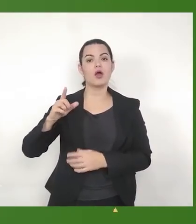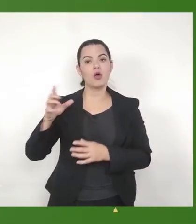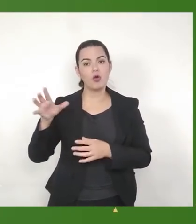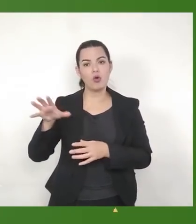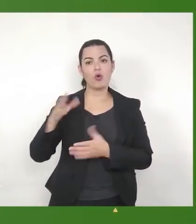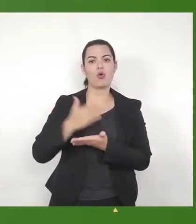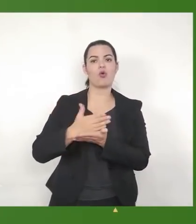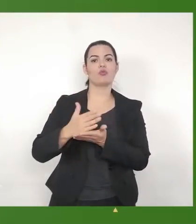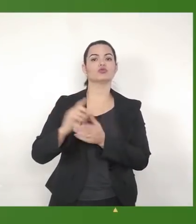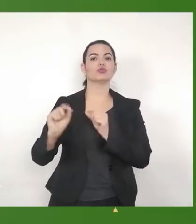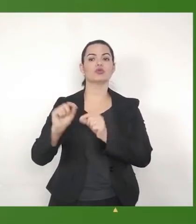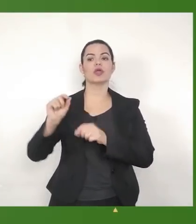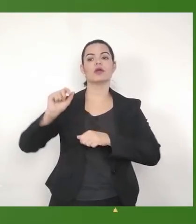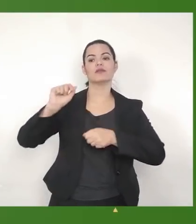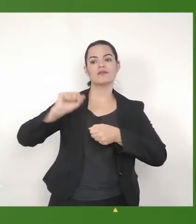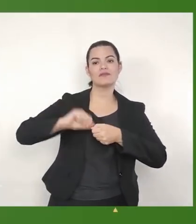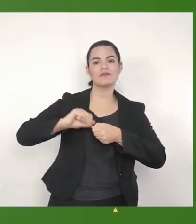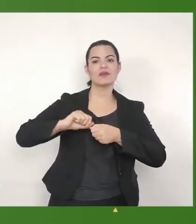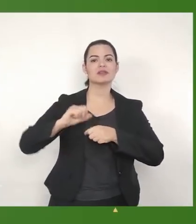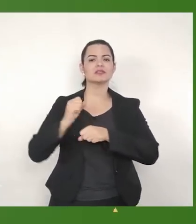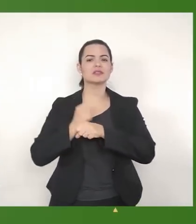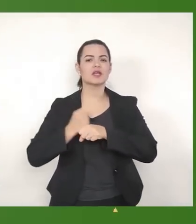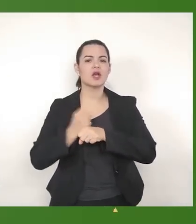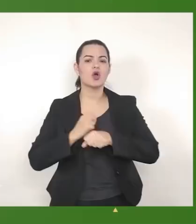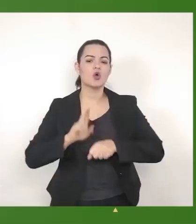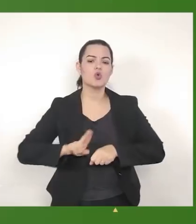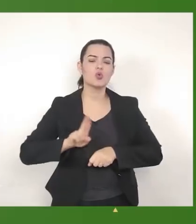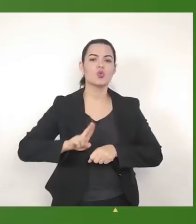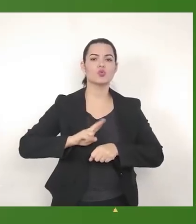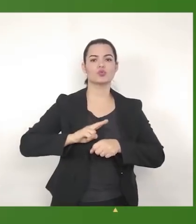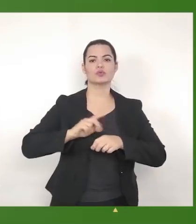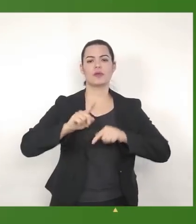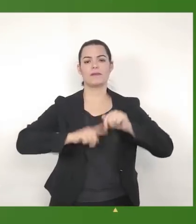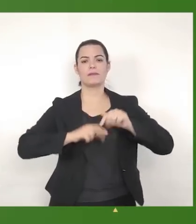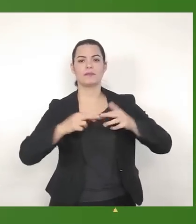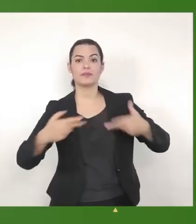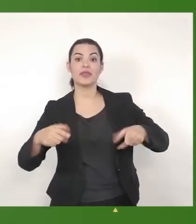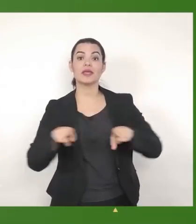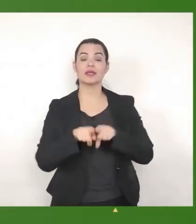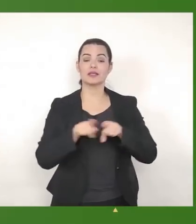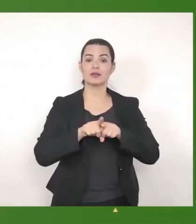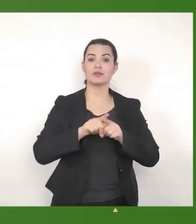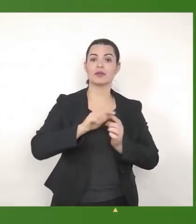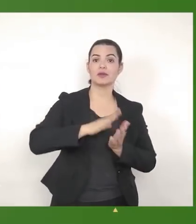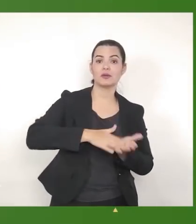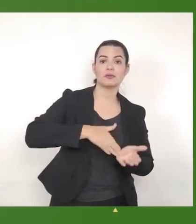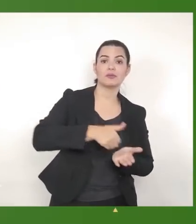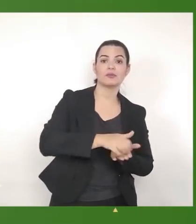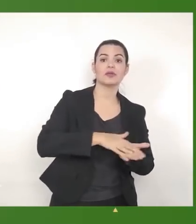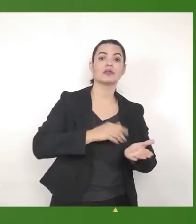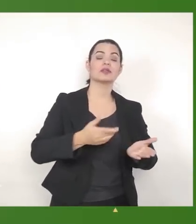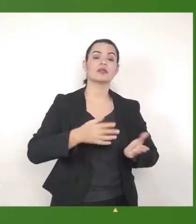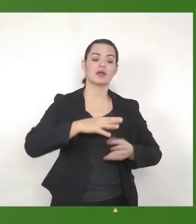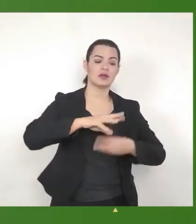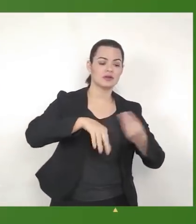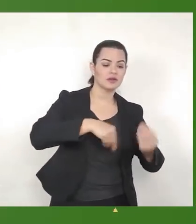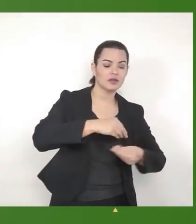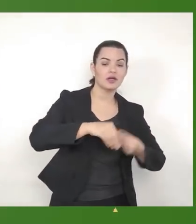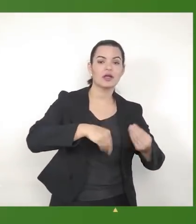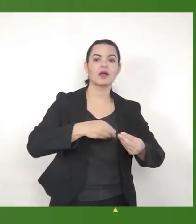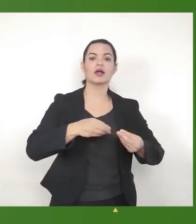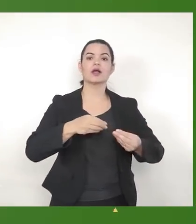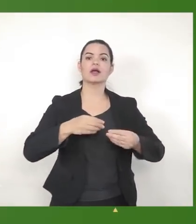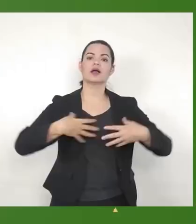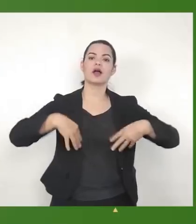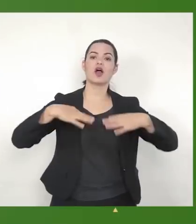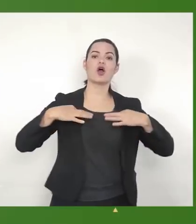vários objetos. Sabe o que mais? Para atingir tecidos. Eles foram muito utilizados também